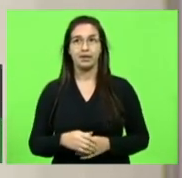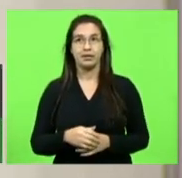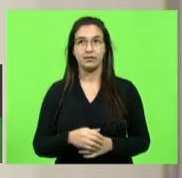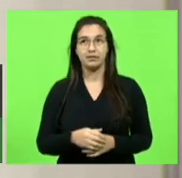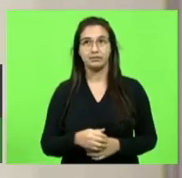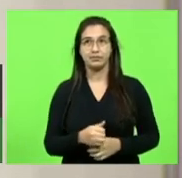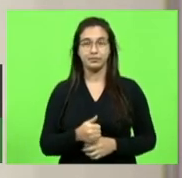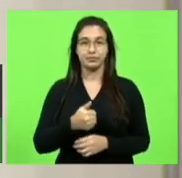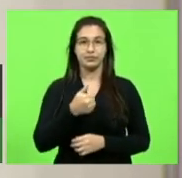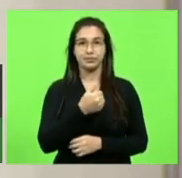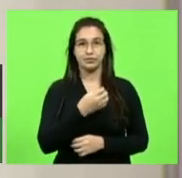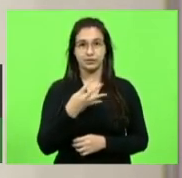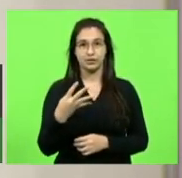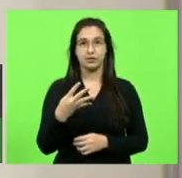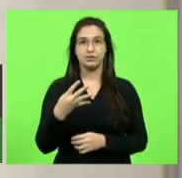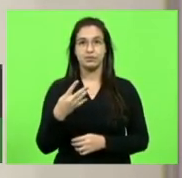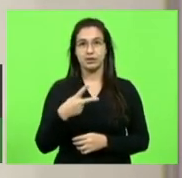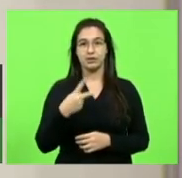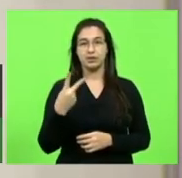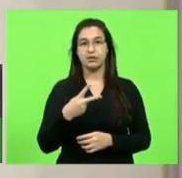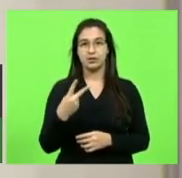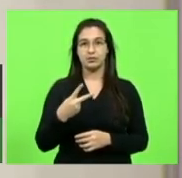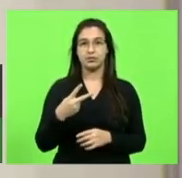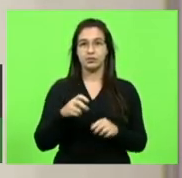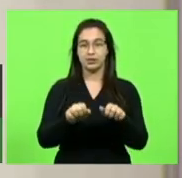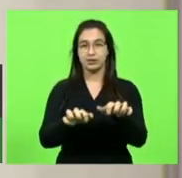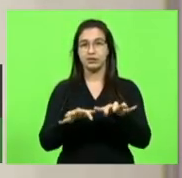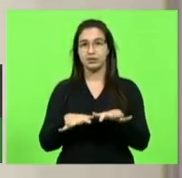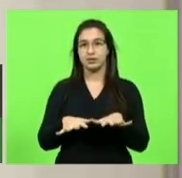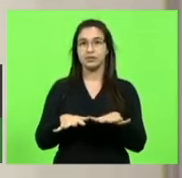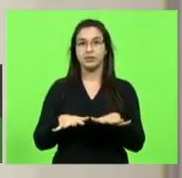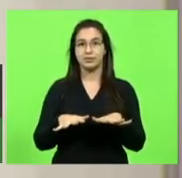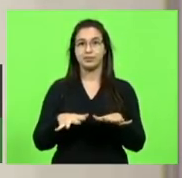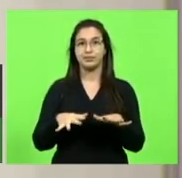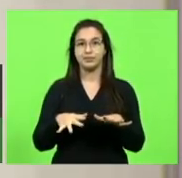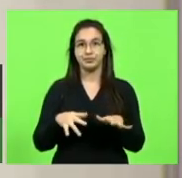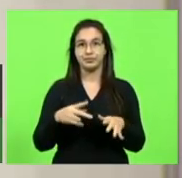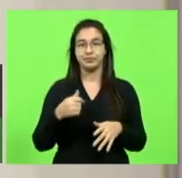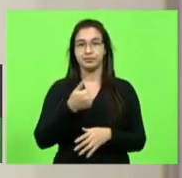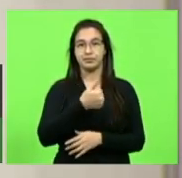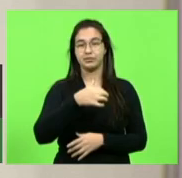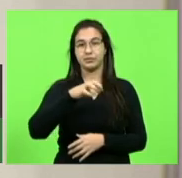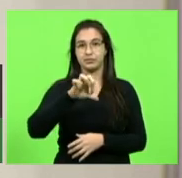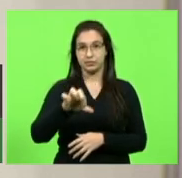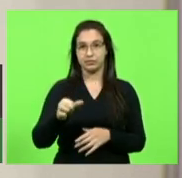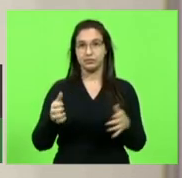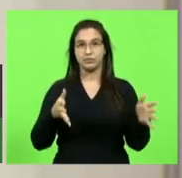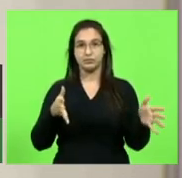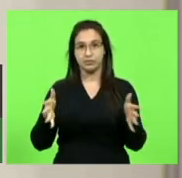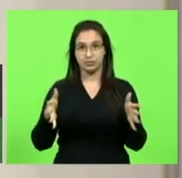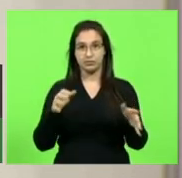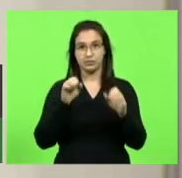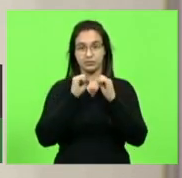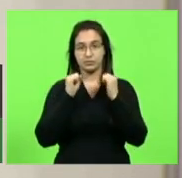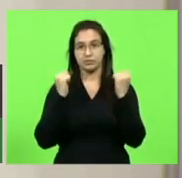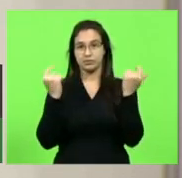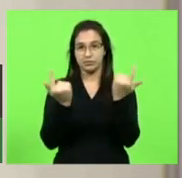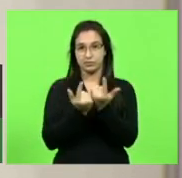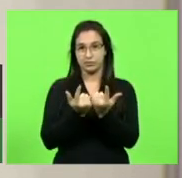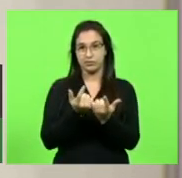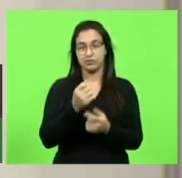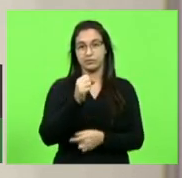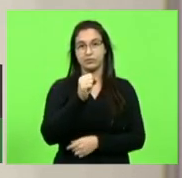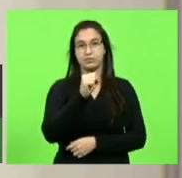sessão ordinária da 3ª sessão legislativa da 19ª legislatura da Assembleia Legislativa do Estado de